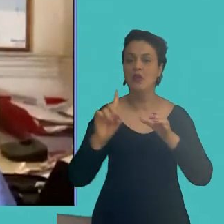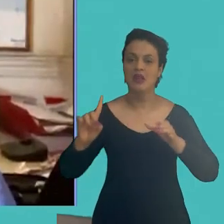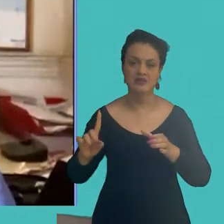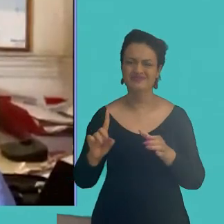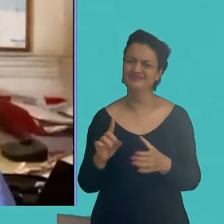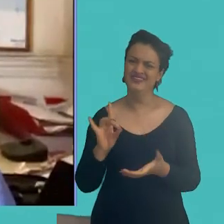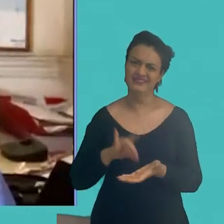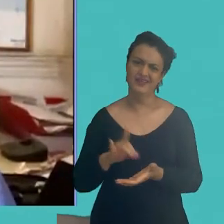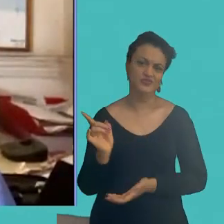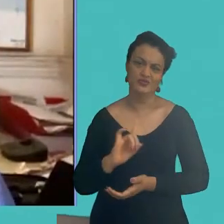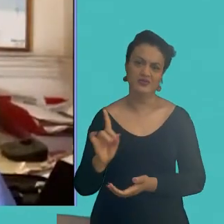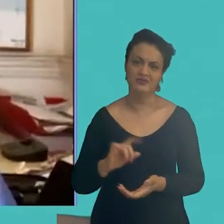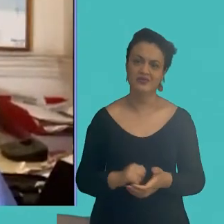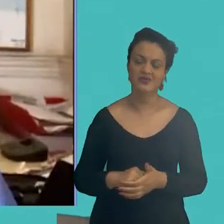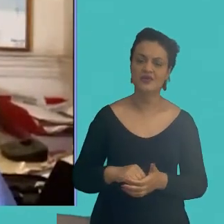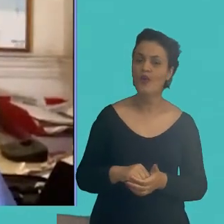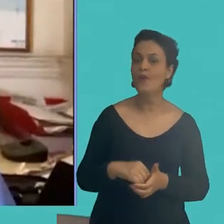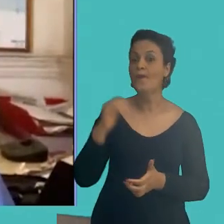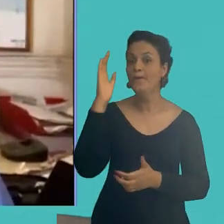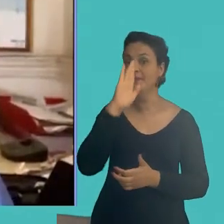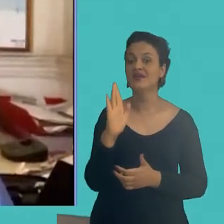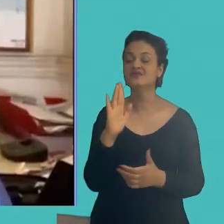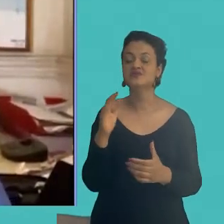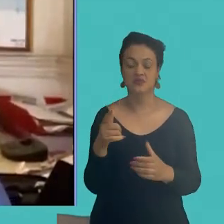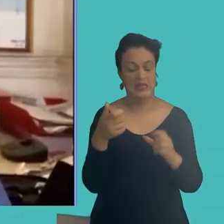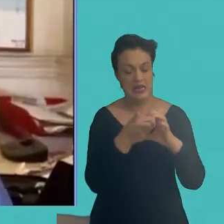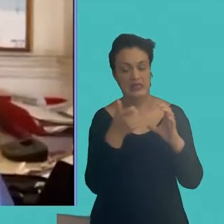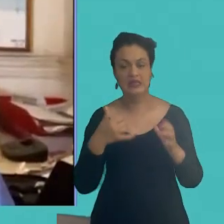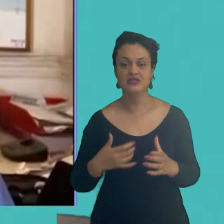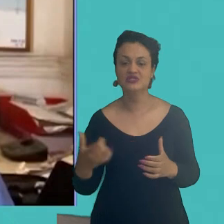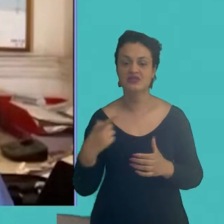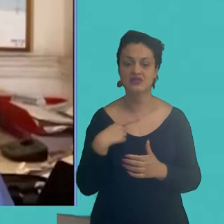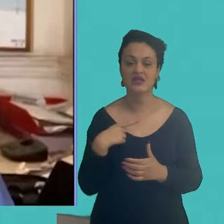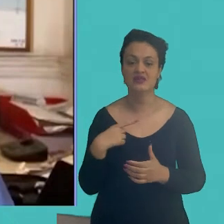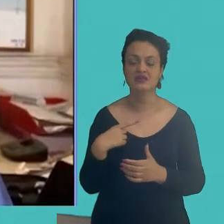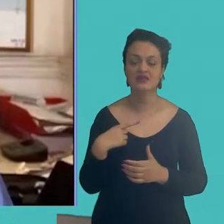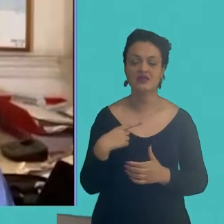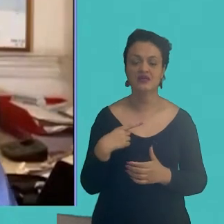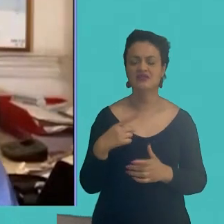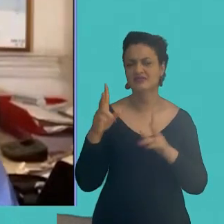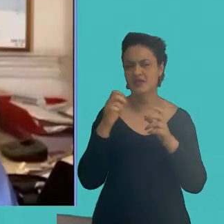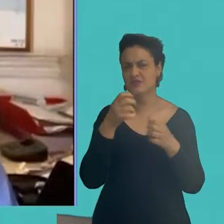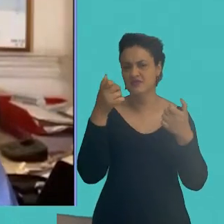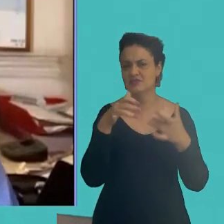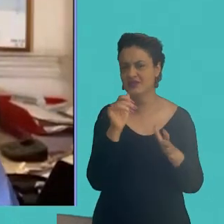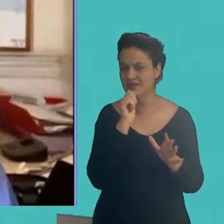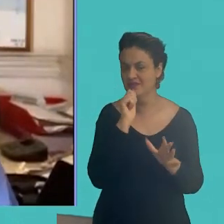que o Brasil, pelas suas características, eu não vou entrar nesse assunto agora, que seria outro seminário, Márcio,